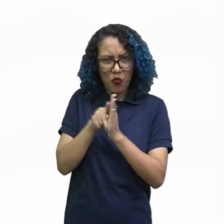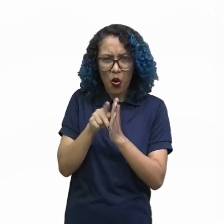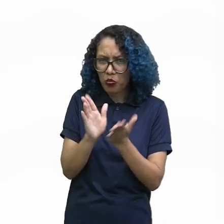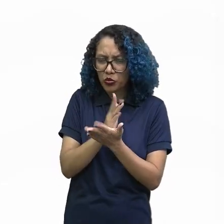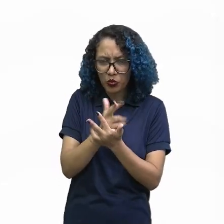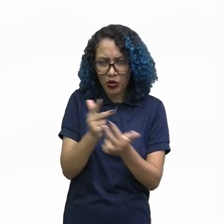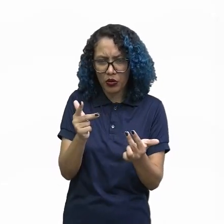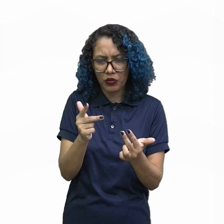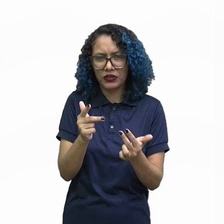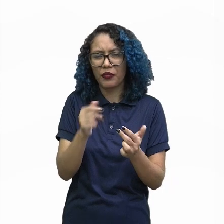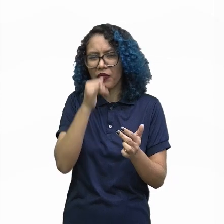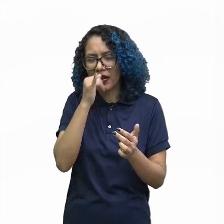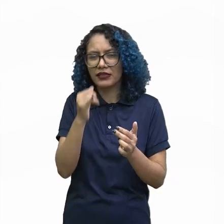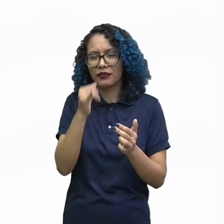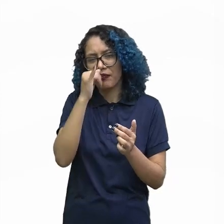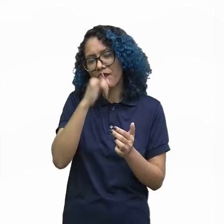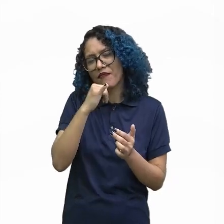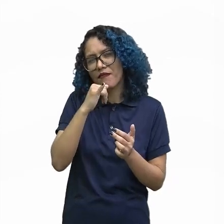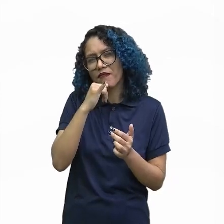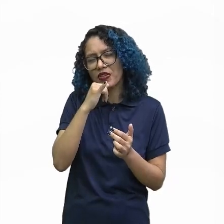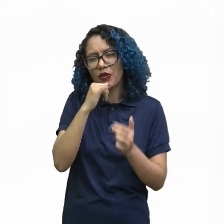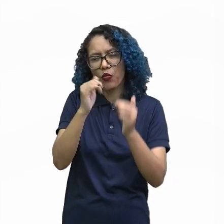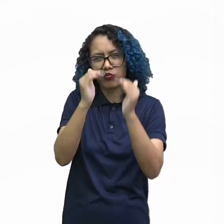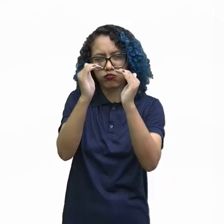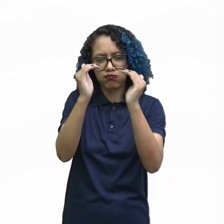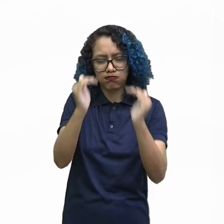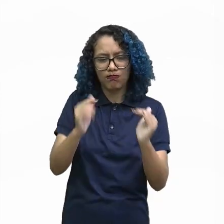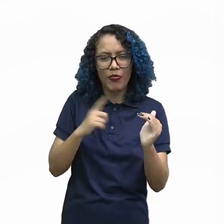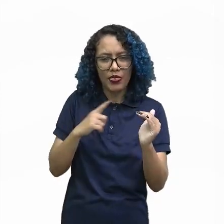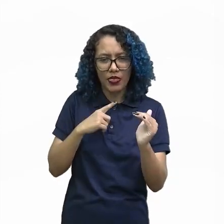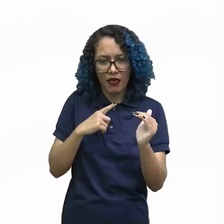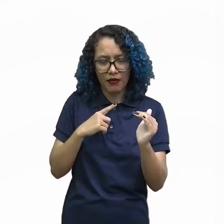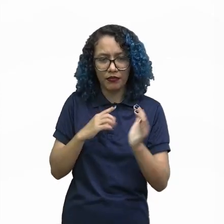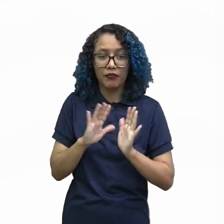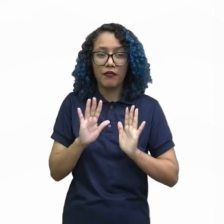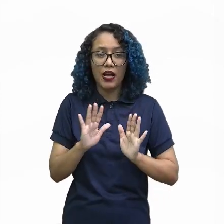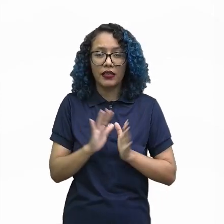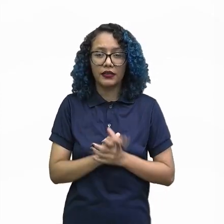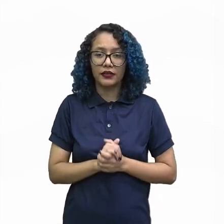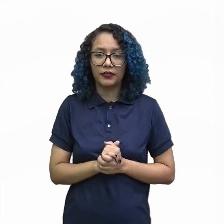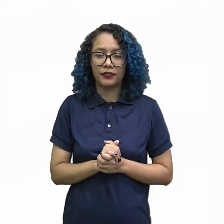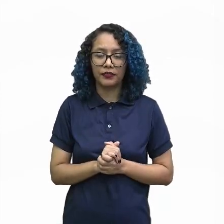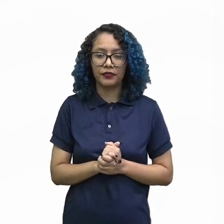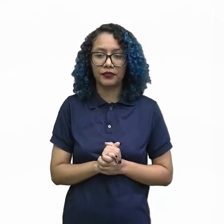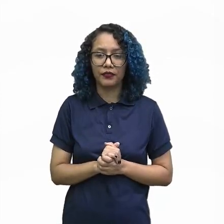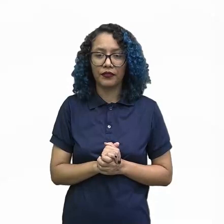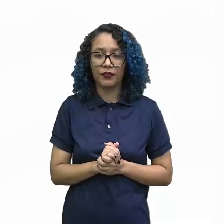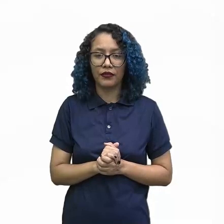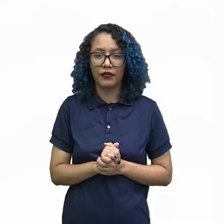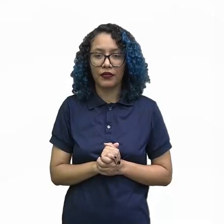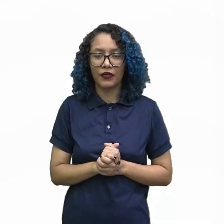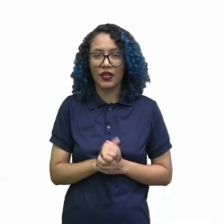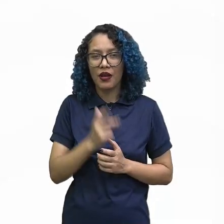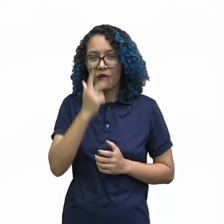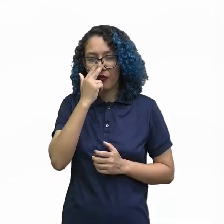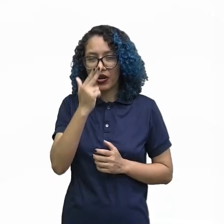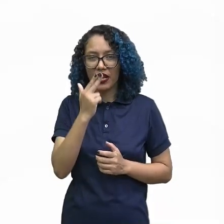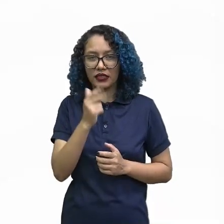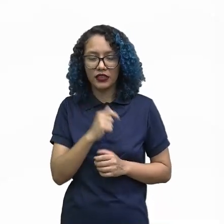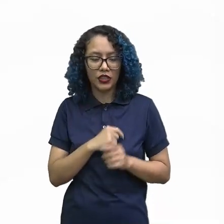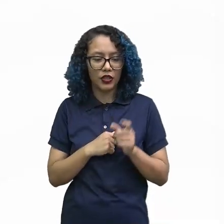acontece. Dentro disso, a gente percebe que o poder do corpo passa ali a ficar um corpo sobre o